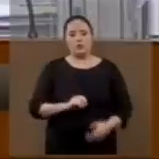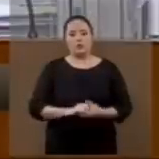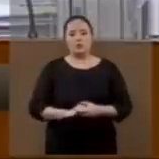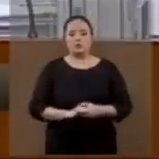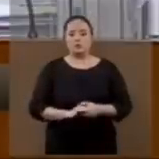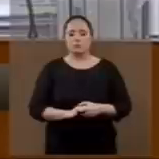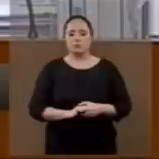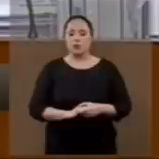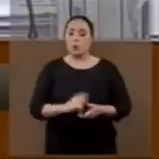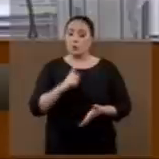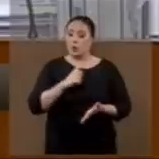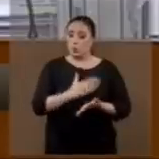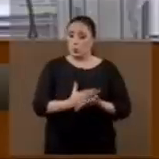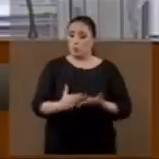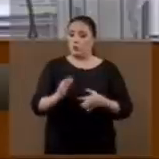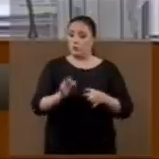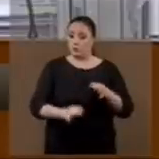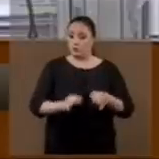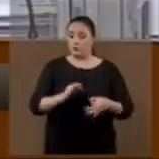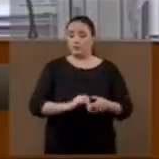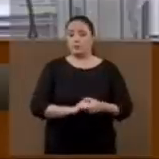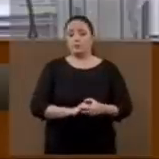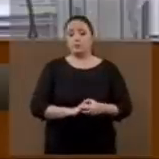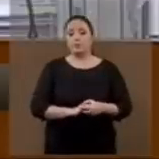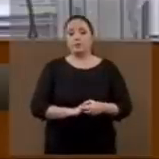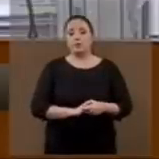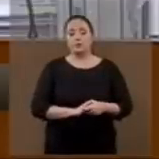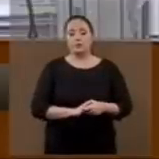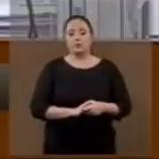O que está na inicial